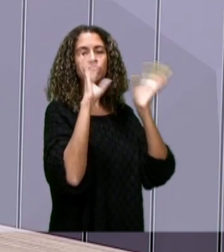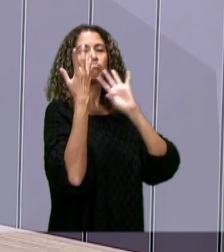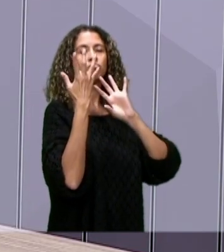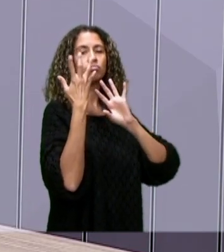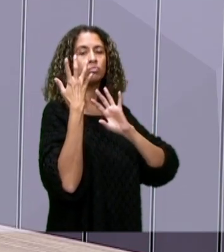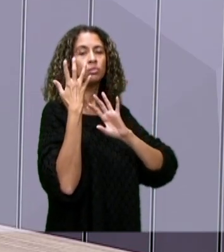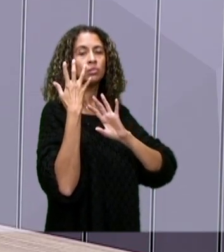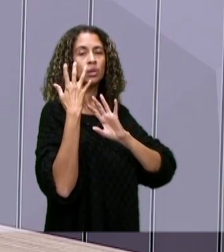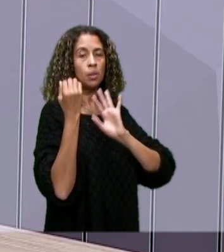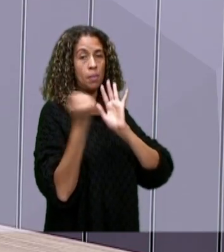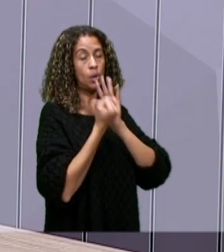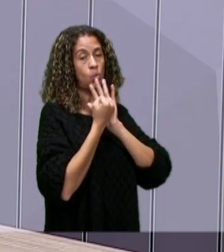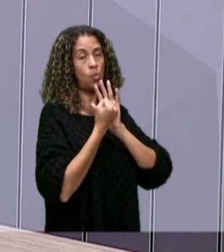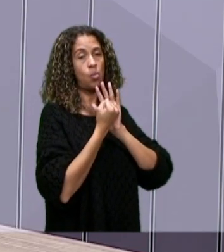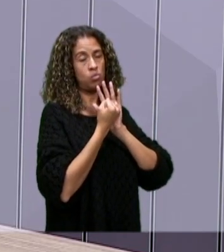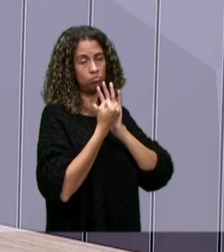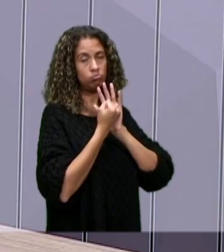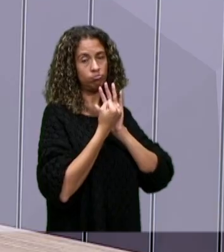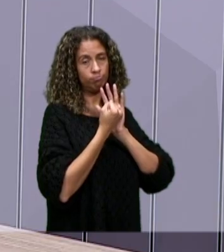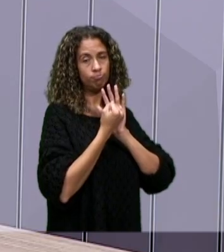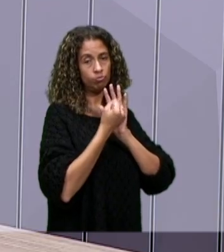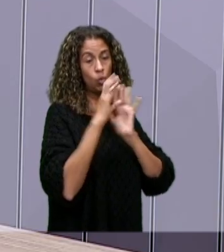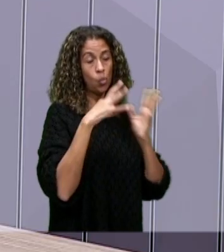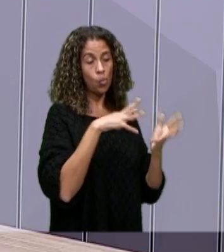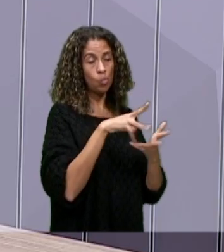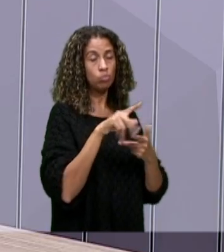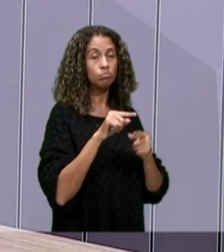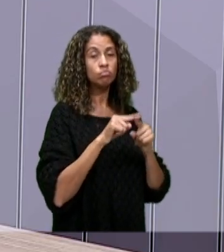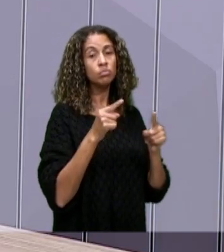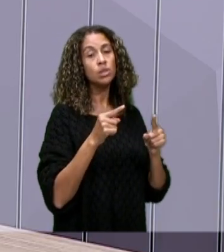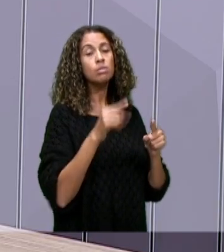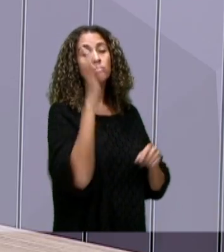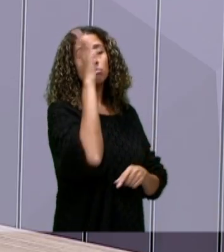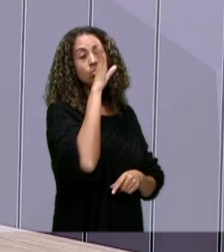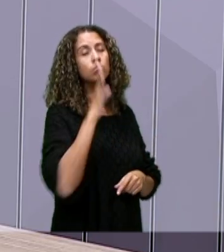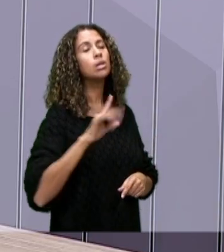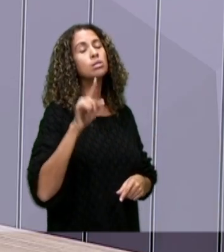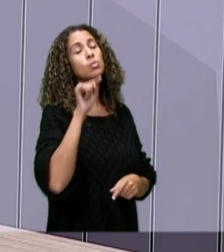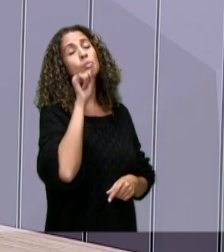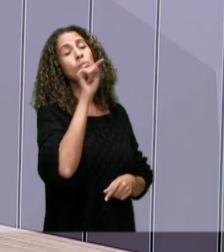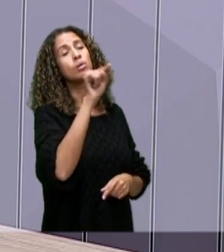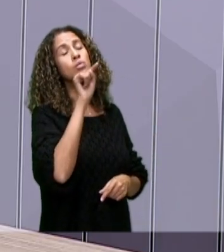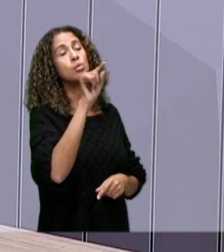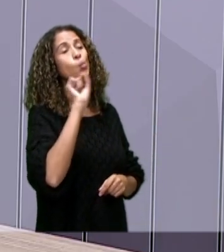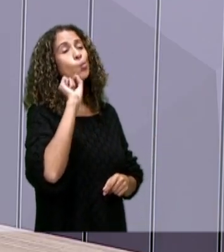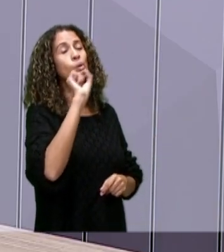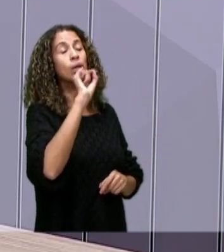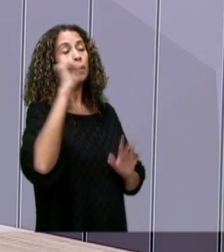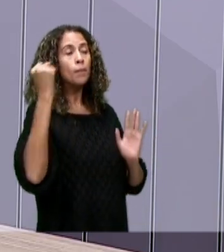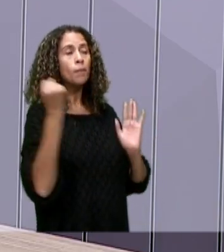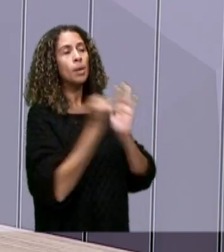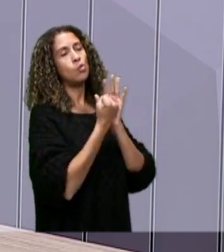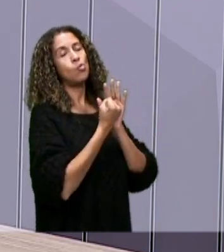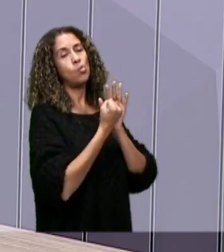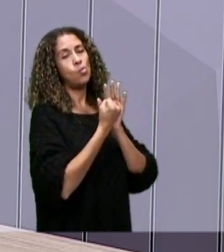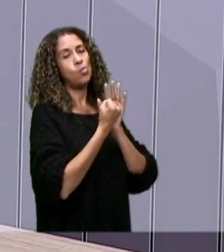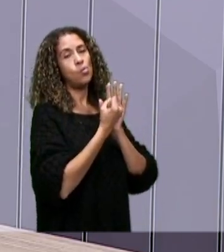historicamente muito marcante. Né? Mas em termos de Brasil, para ti, o que é mais